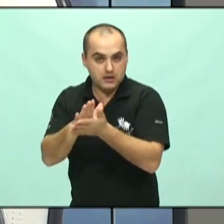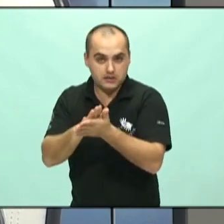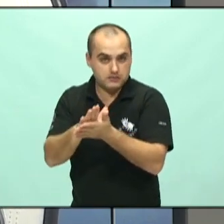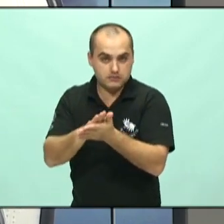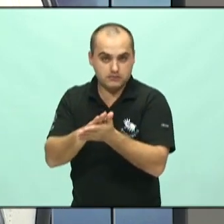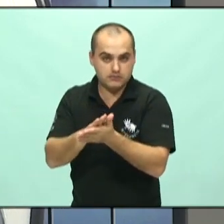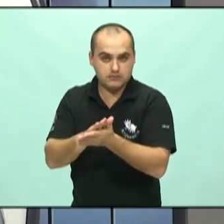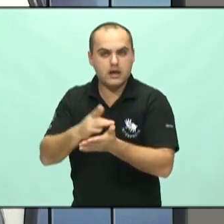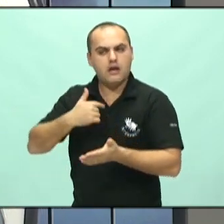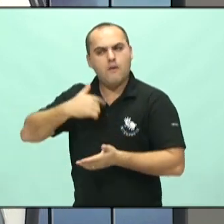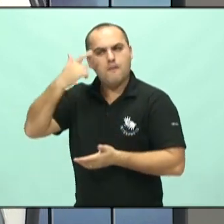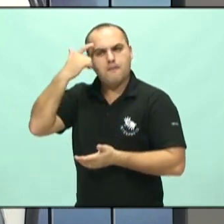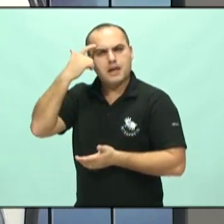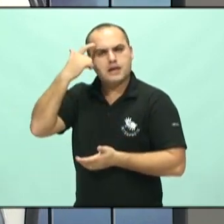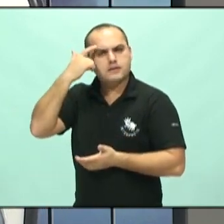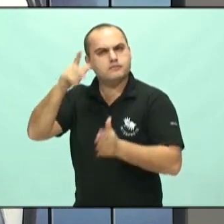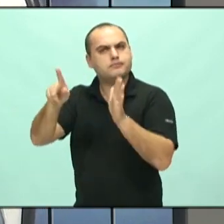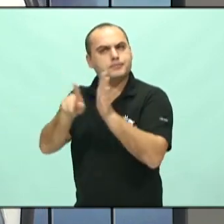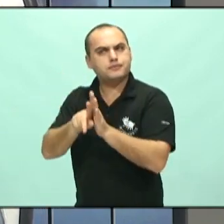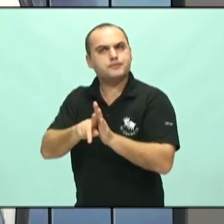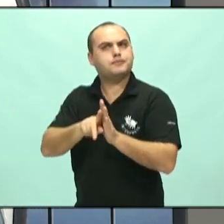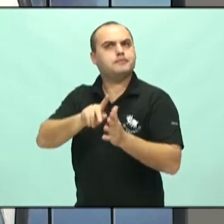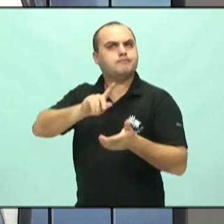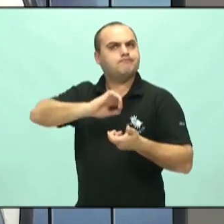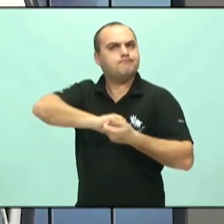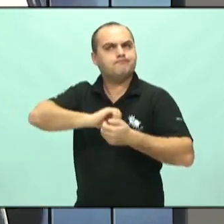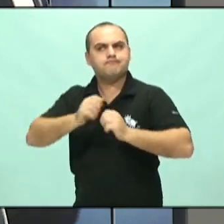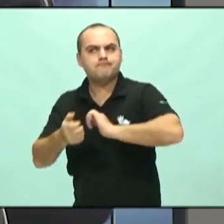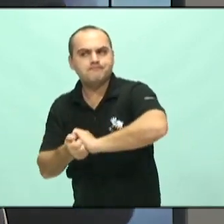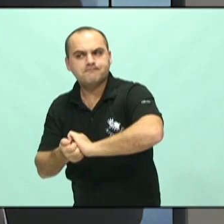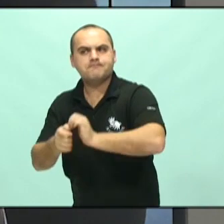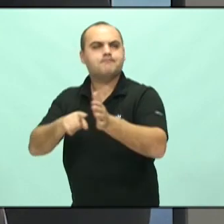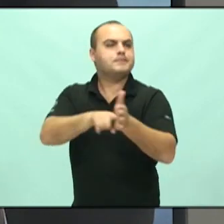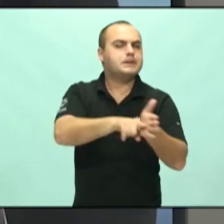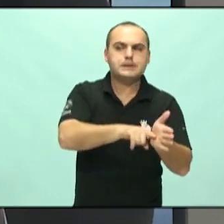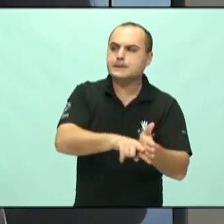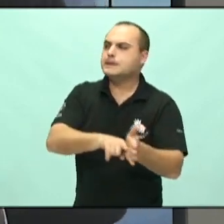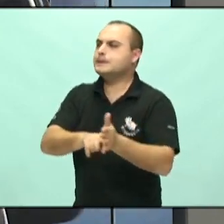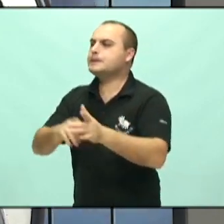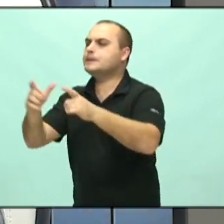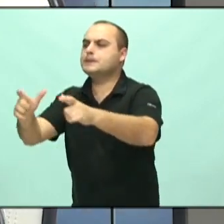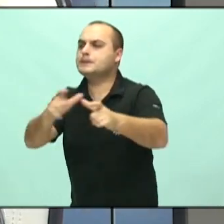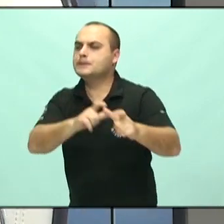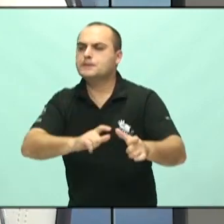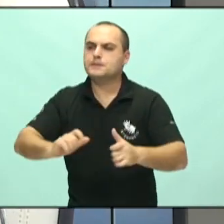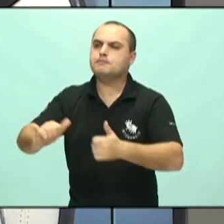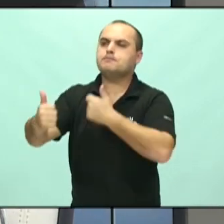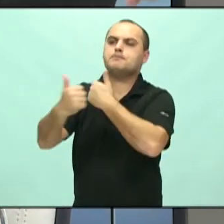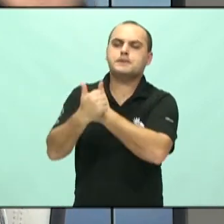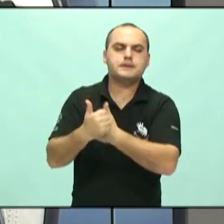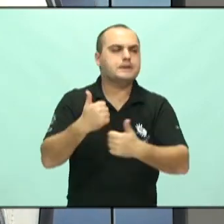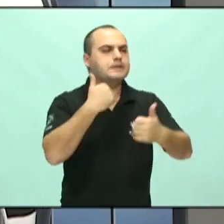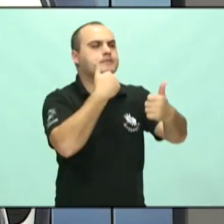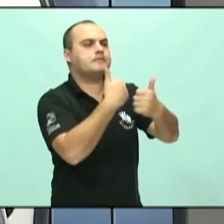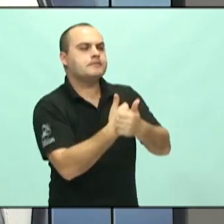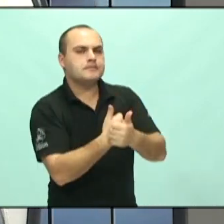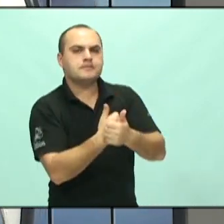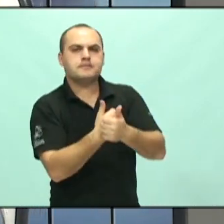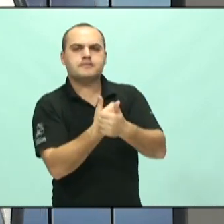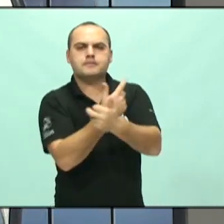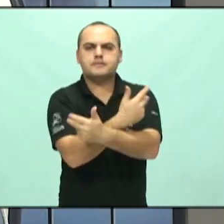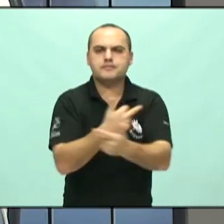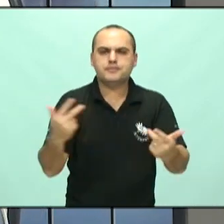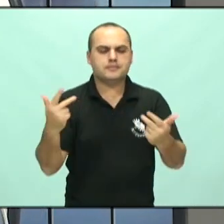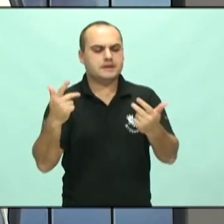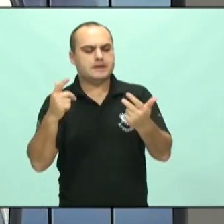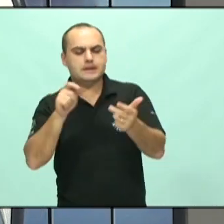grupo, pensar as coisas artisticamente, com quem que a gente vai fazer pesquisa, com quem que a gente vai aproximar, como que vamos fazer para tal coisa,